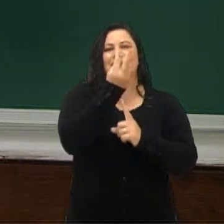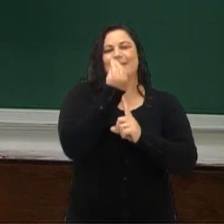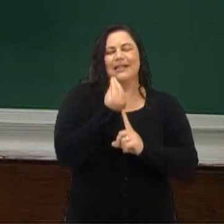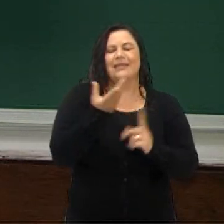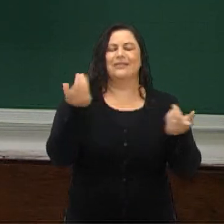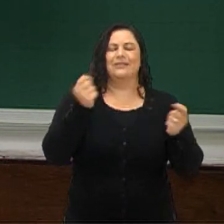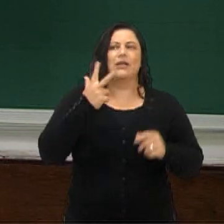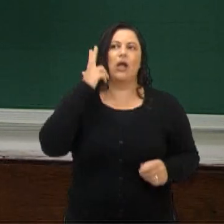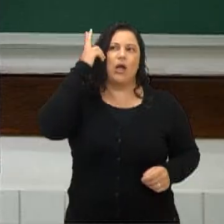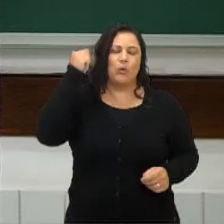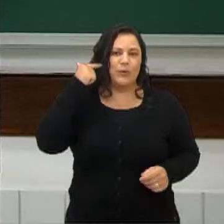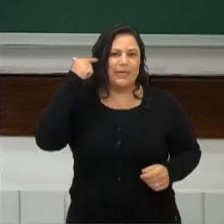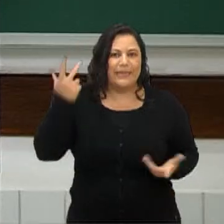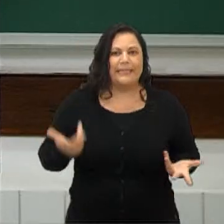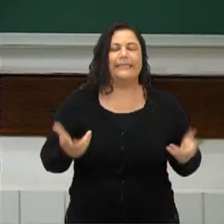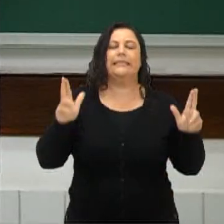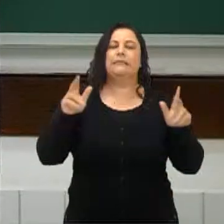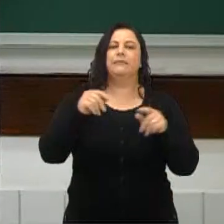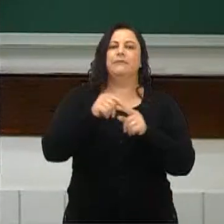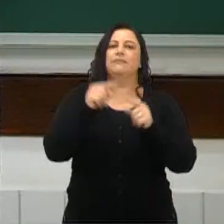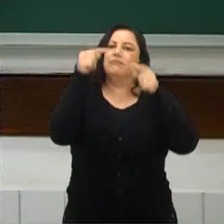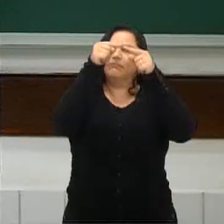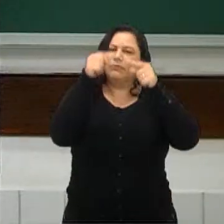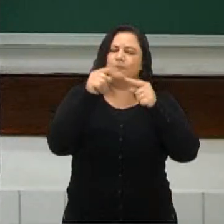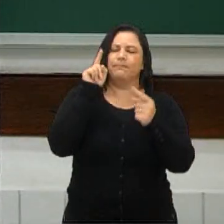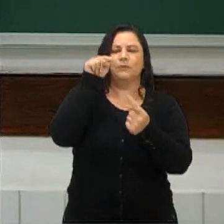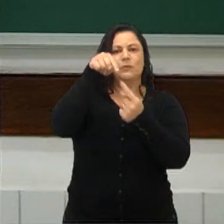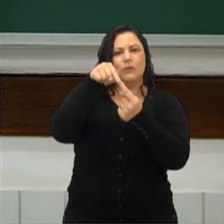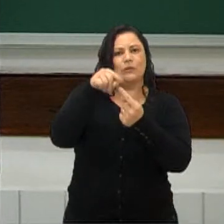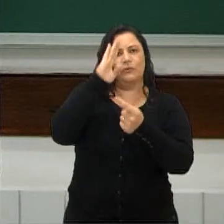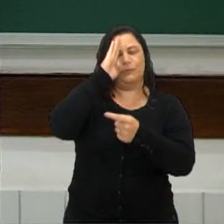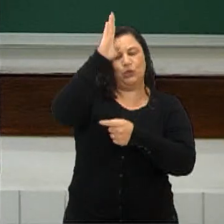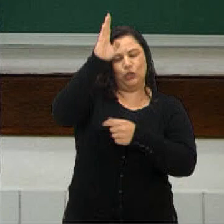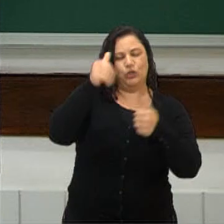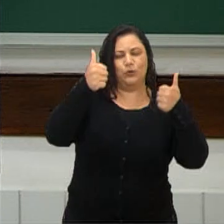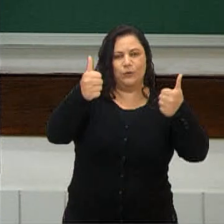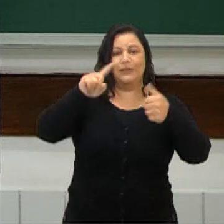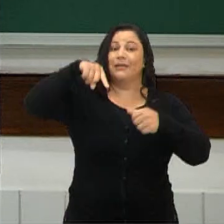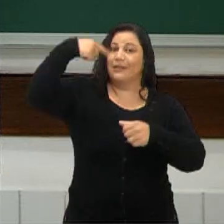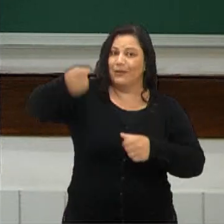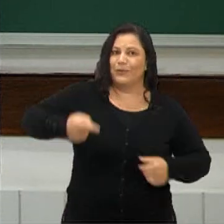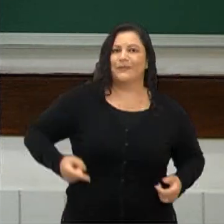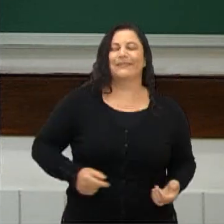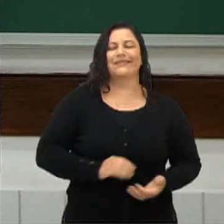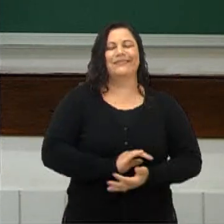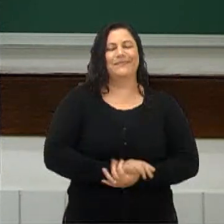e as obras pontuais. Espero que tenham gostado. Até uma próxima, se Deus quiser, pessoal. Tchau, tchau.